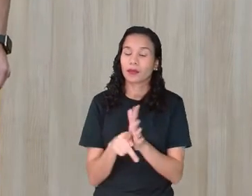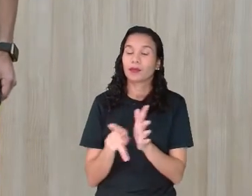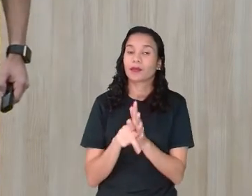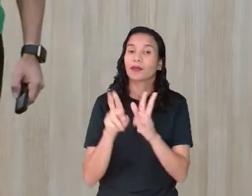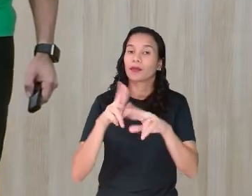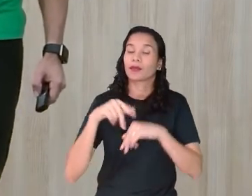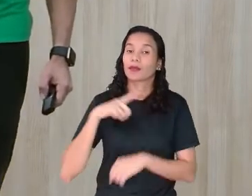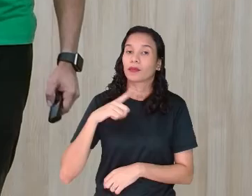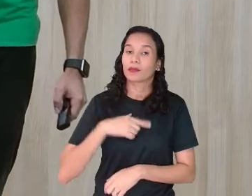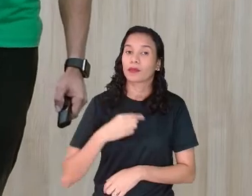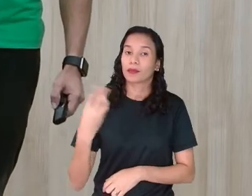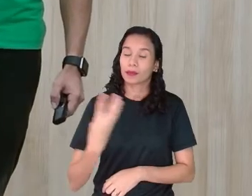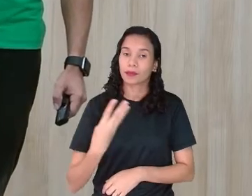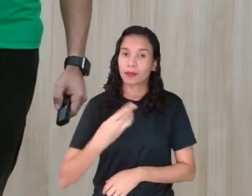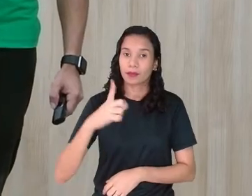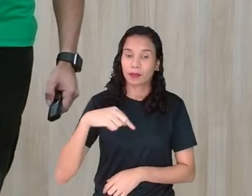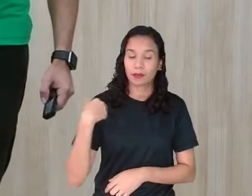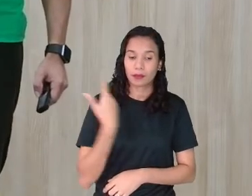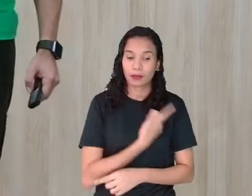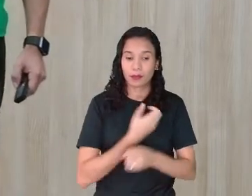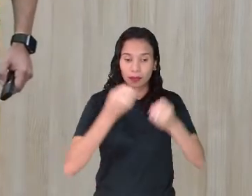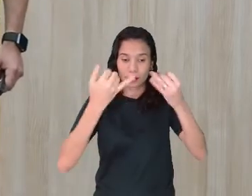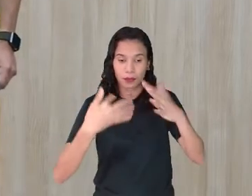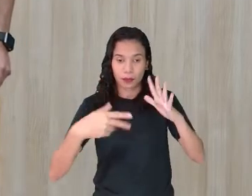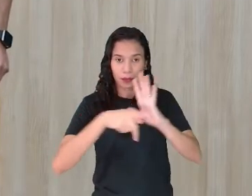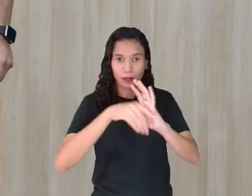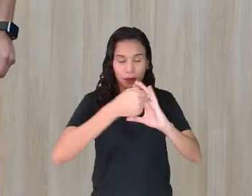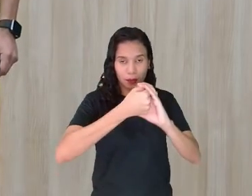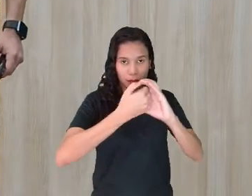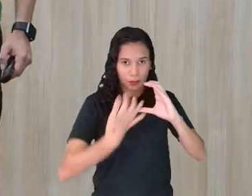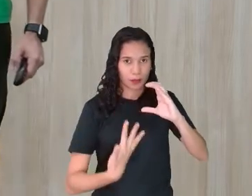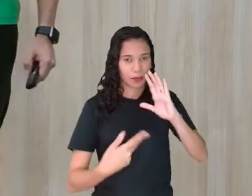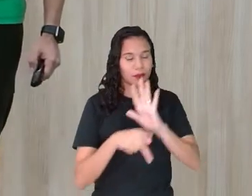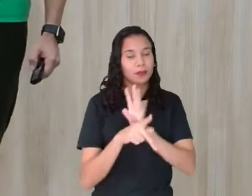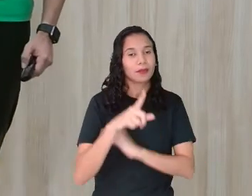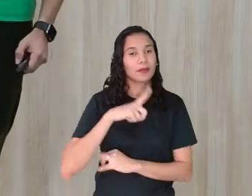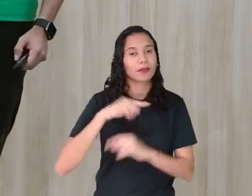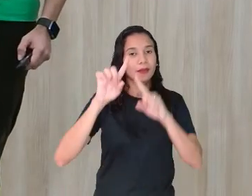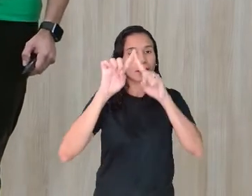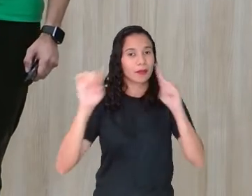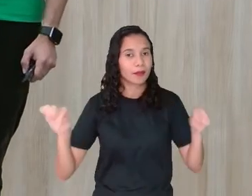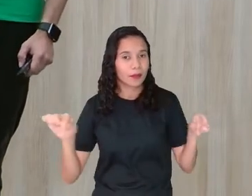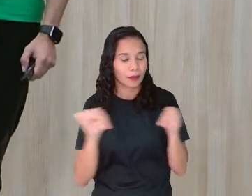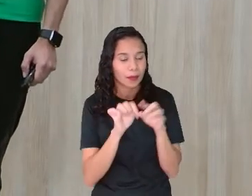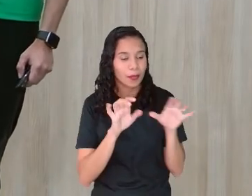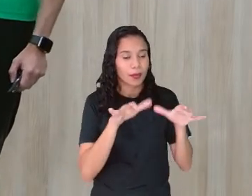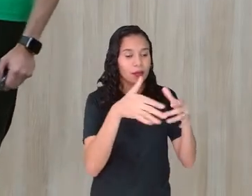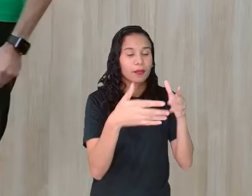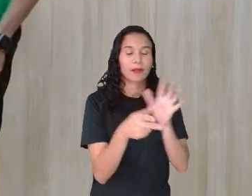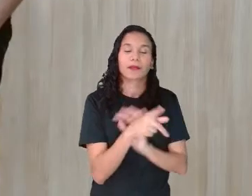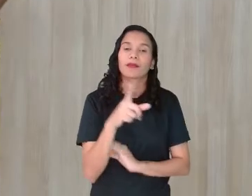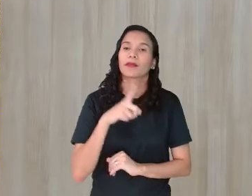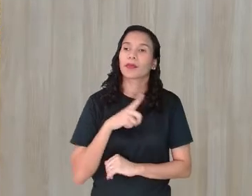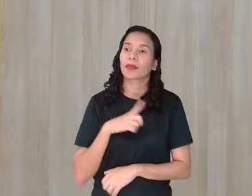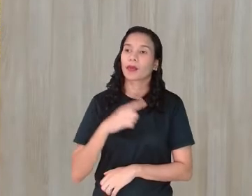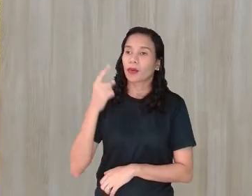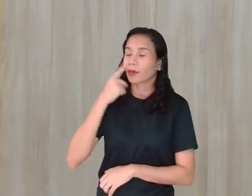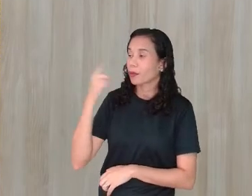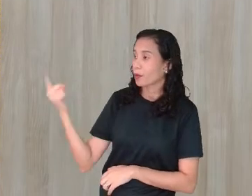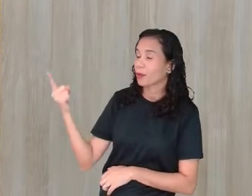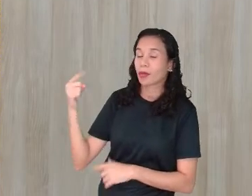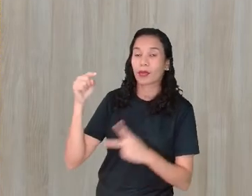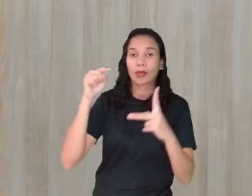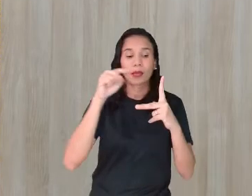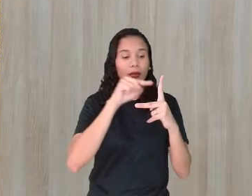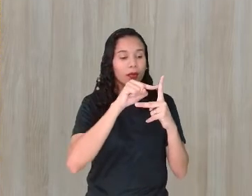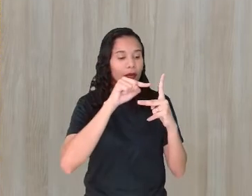Então, o terceiro ângulo é o que vai determinar a classificação desse triângulo aí em relação aos seus ângulos. E eu tenho um ângulo aqui